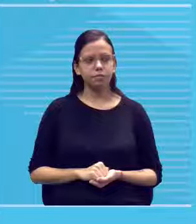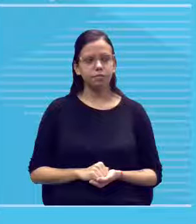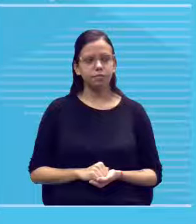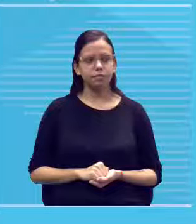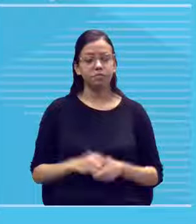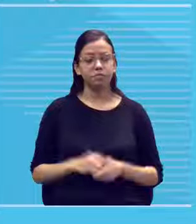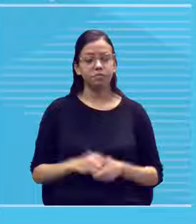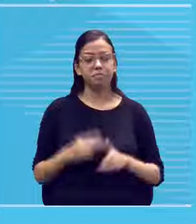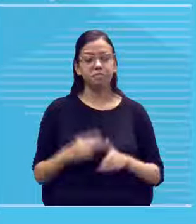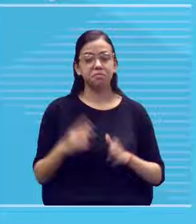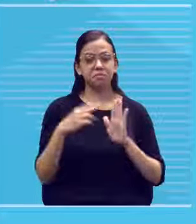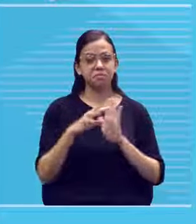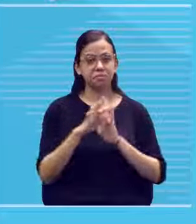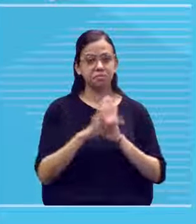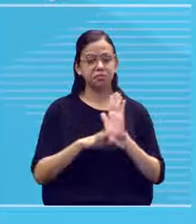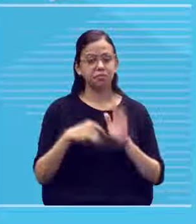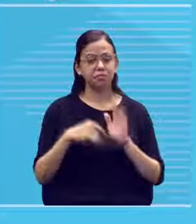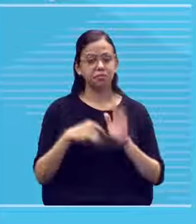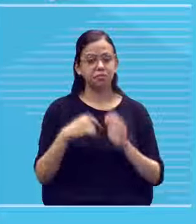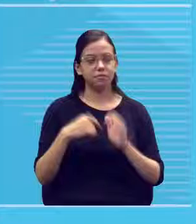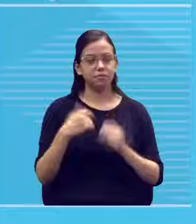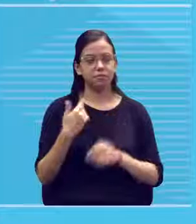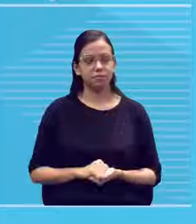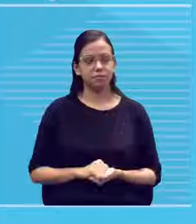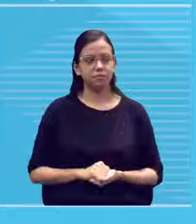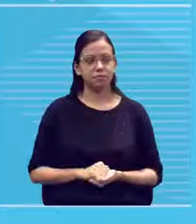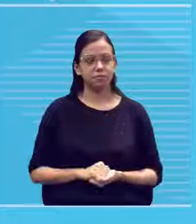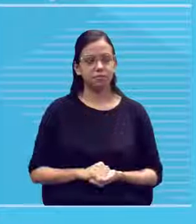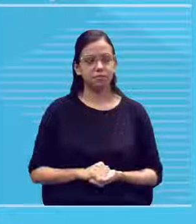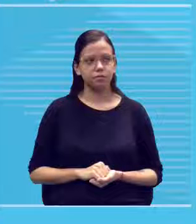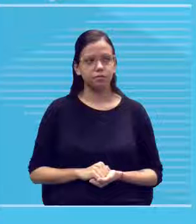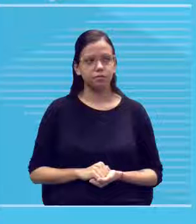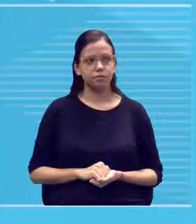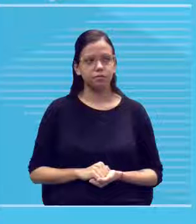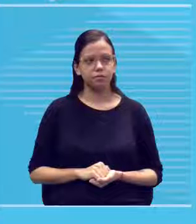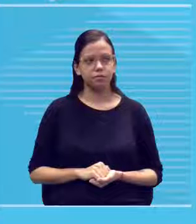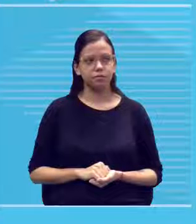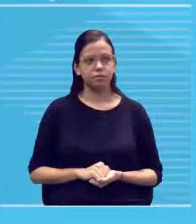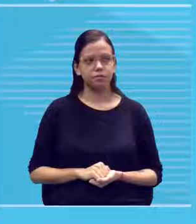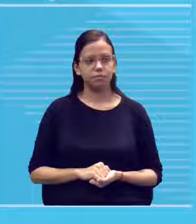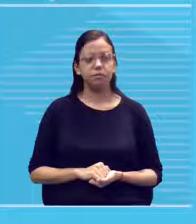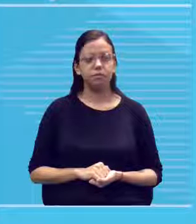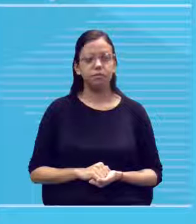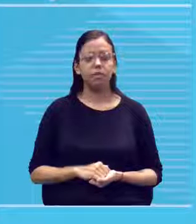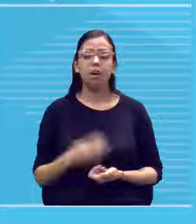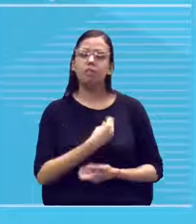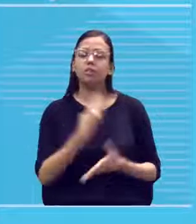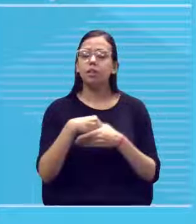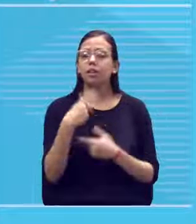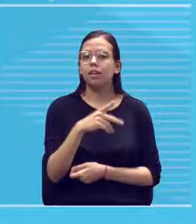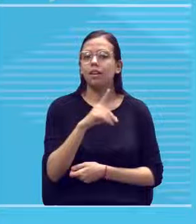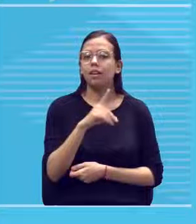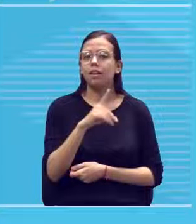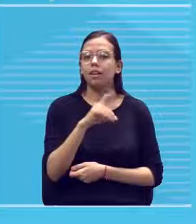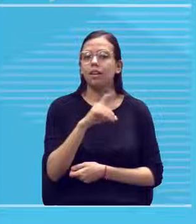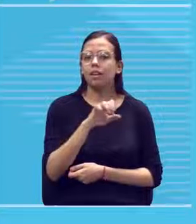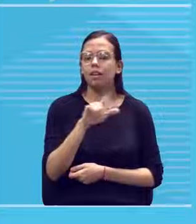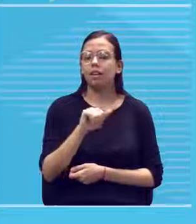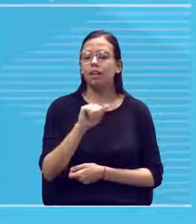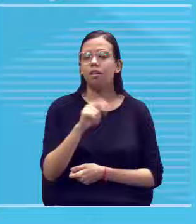está sempre em movimento a uma vida dentro dela dela tem da